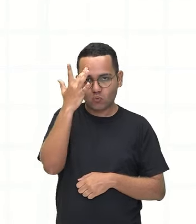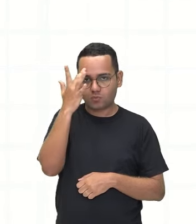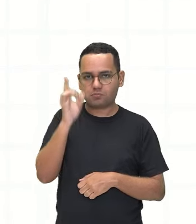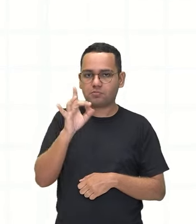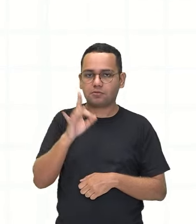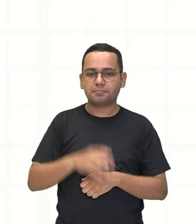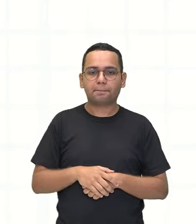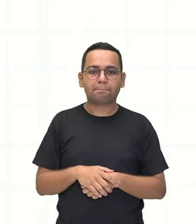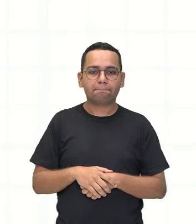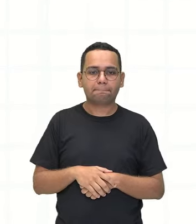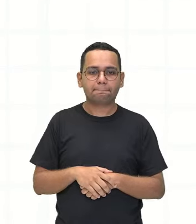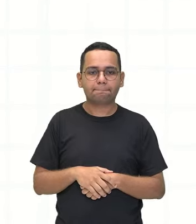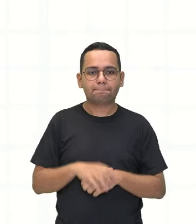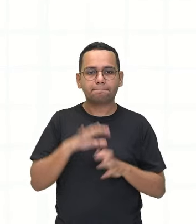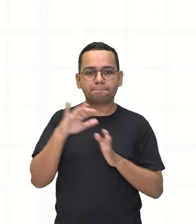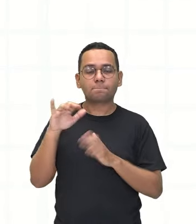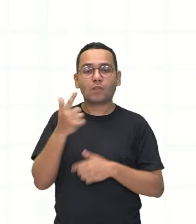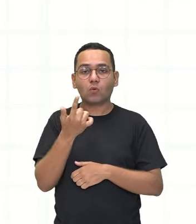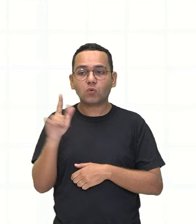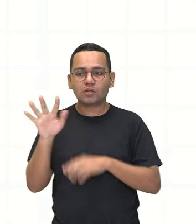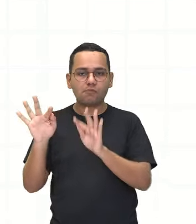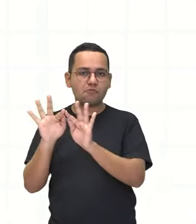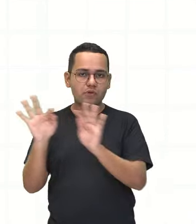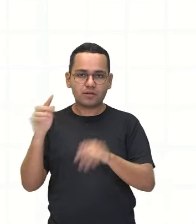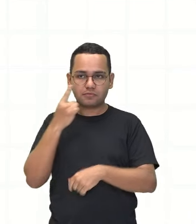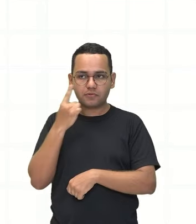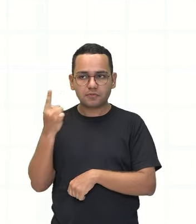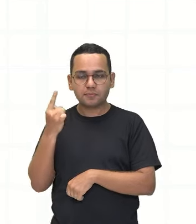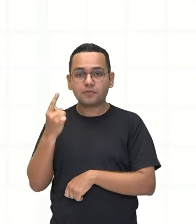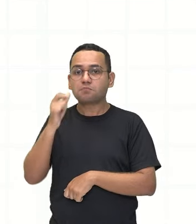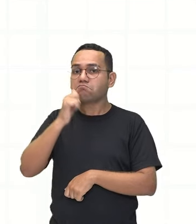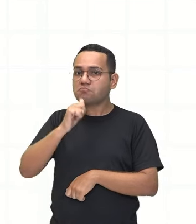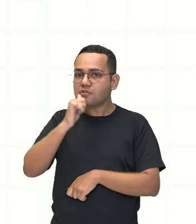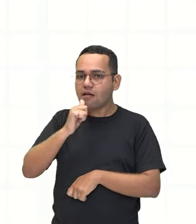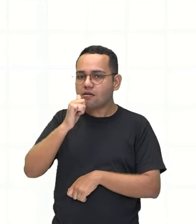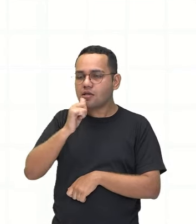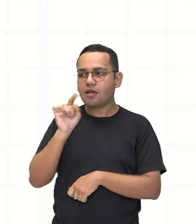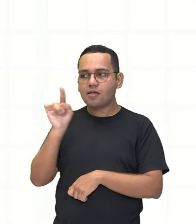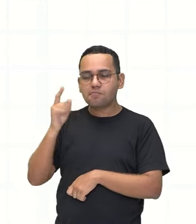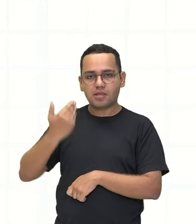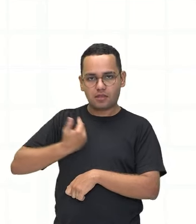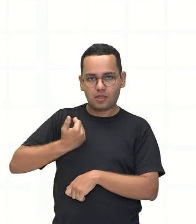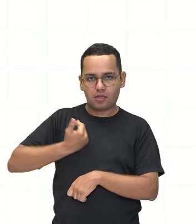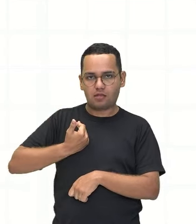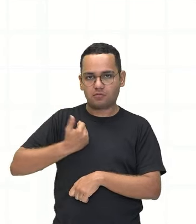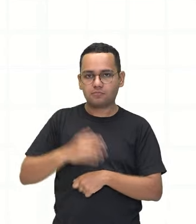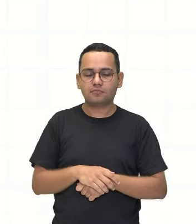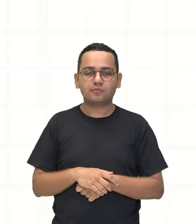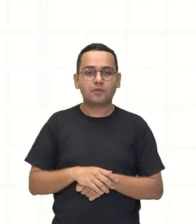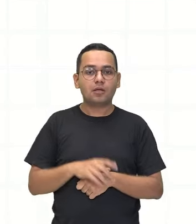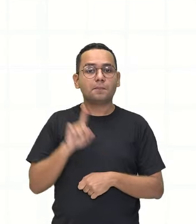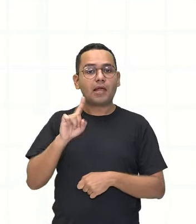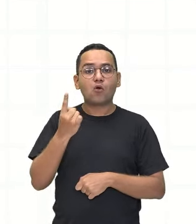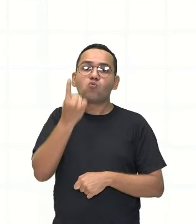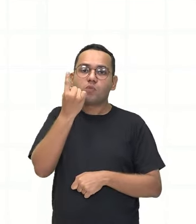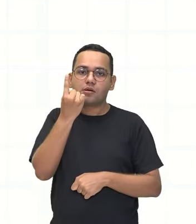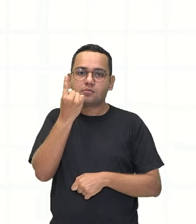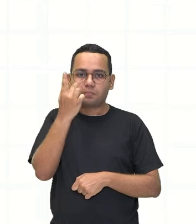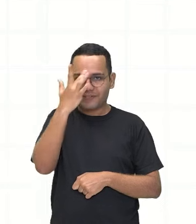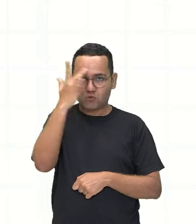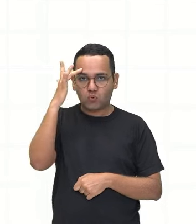Ela é uma amiga. Observe que eu tenho um artigo também no feminino, indicando